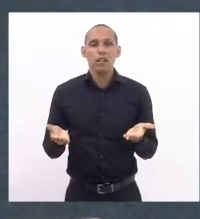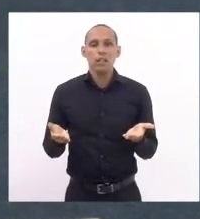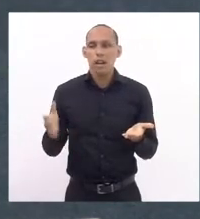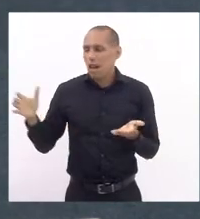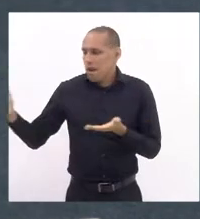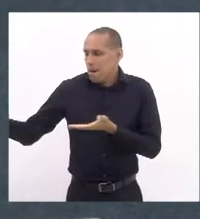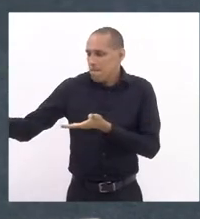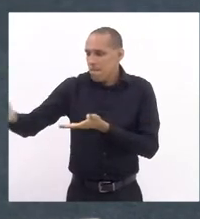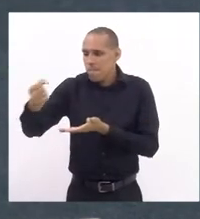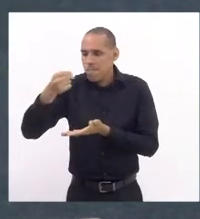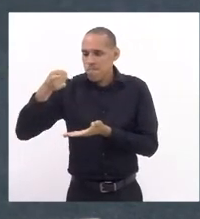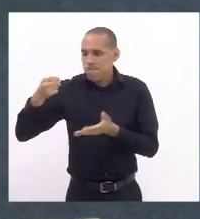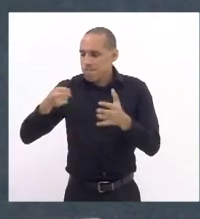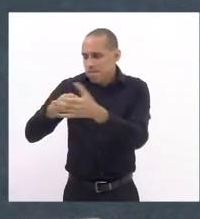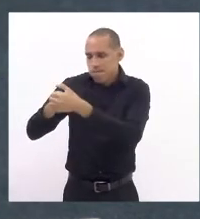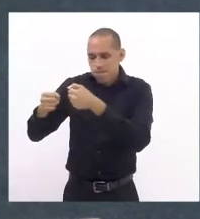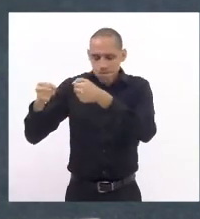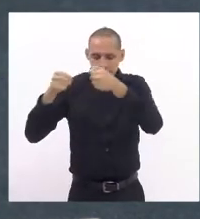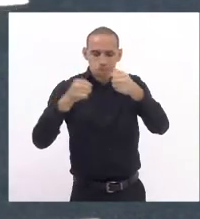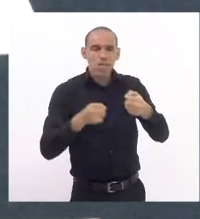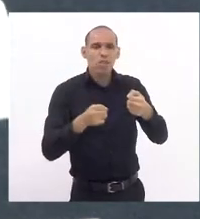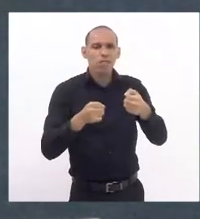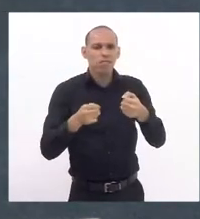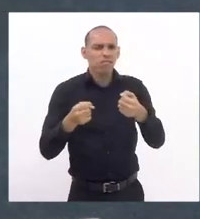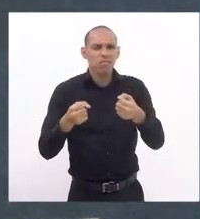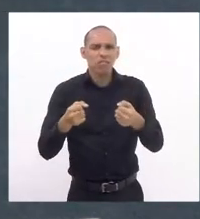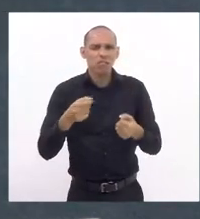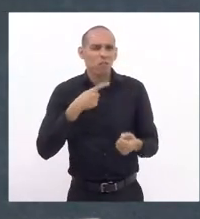absorver esses cento e poucos